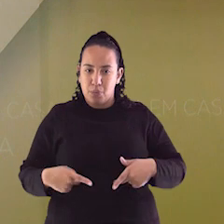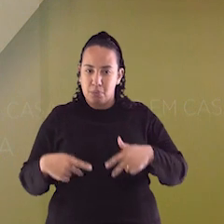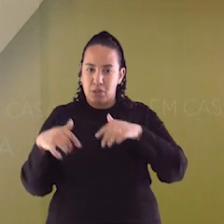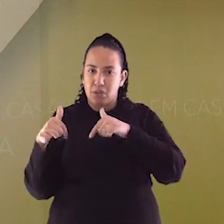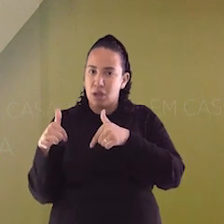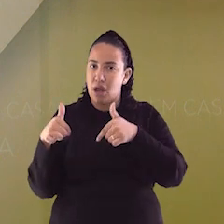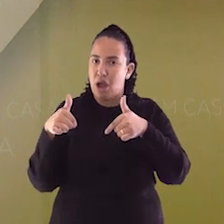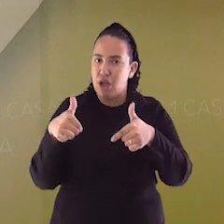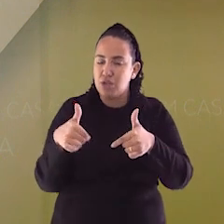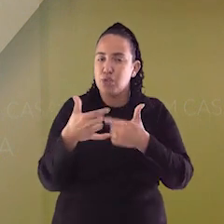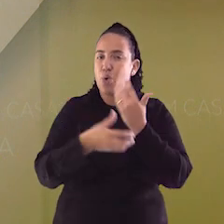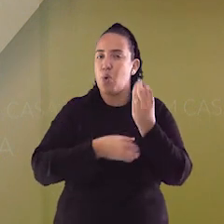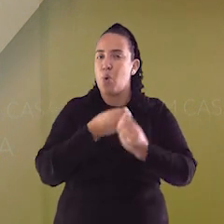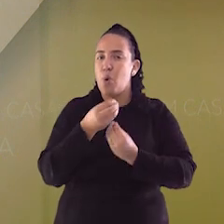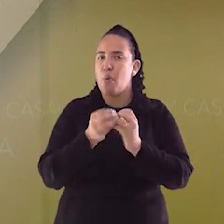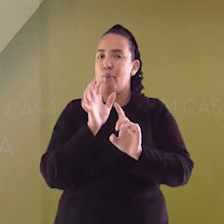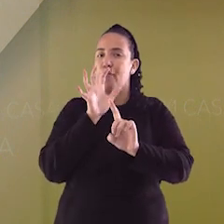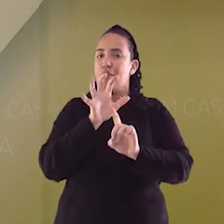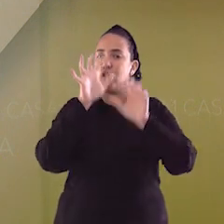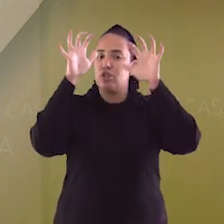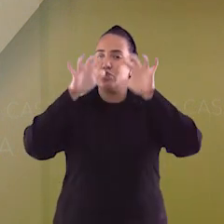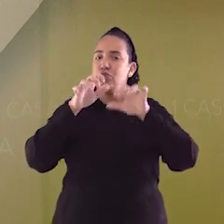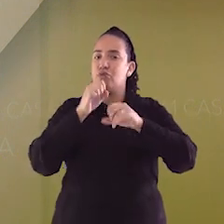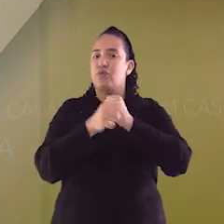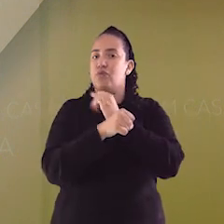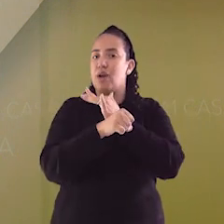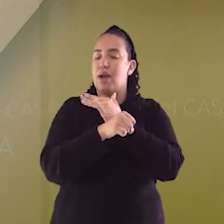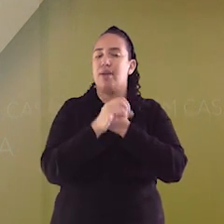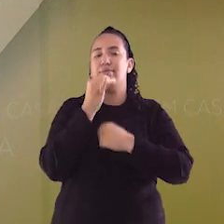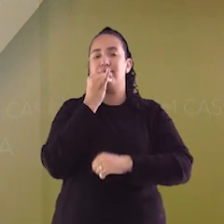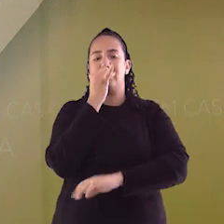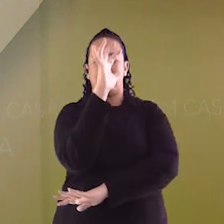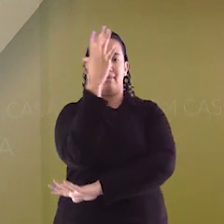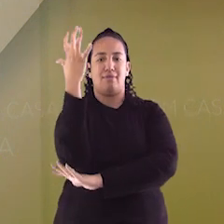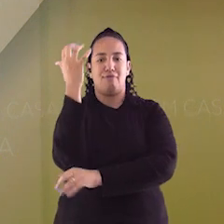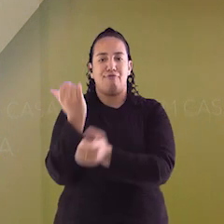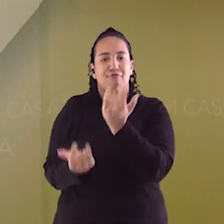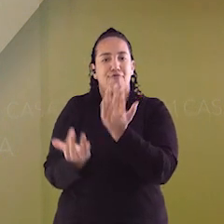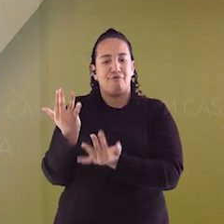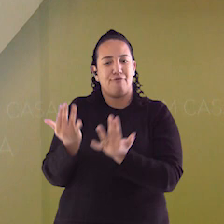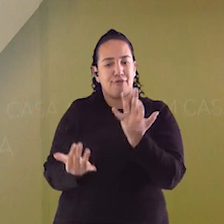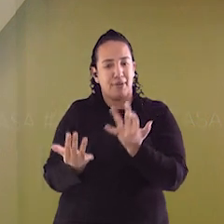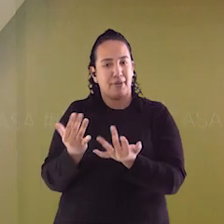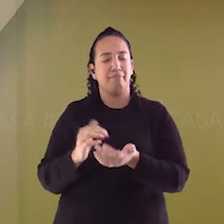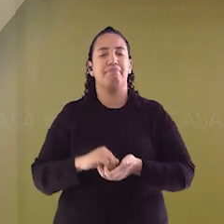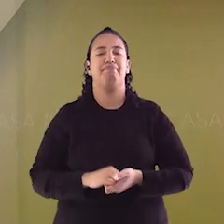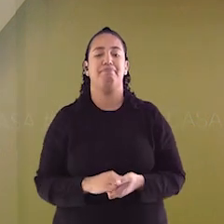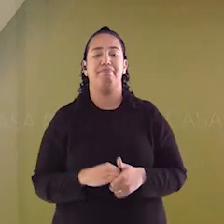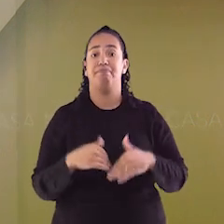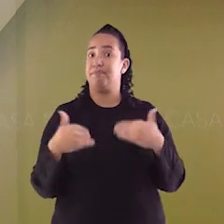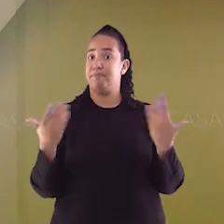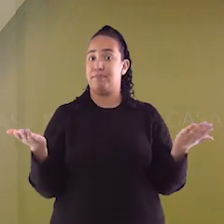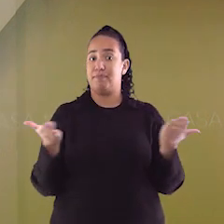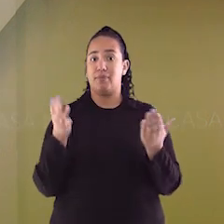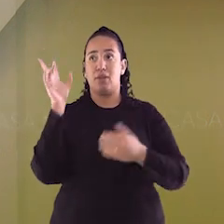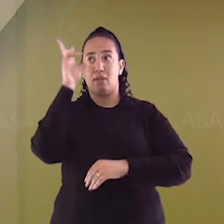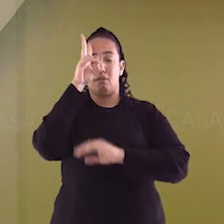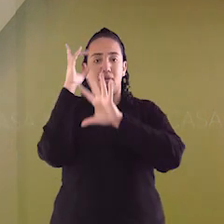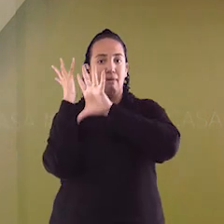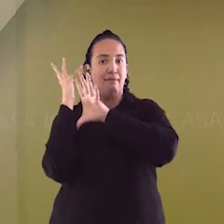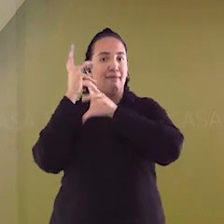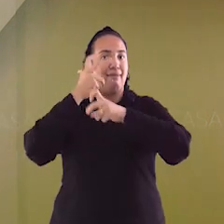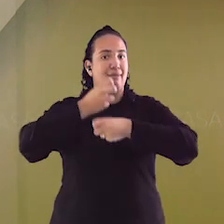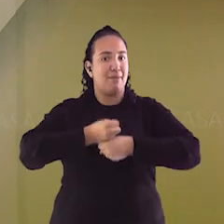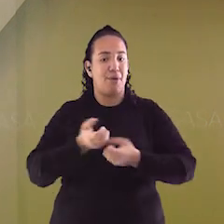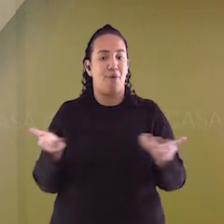de queimadas, que aumenta o risco de chuva ácida. Vamos relembrar o que vimos